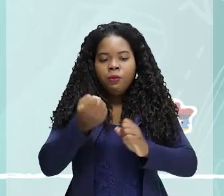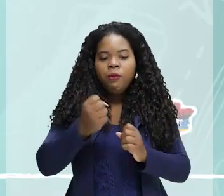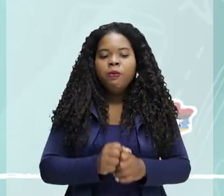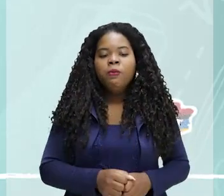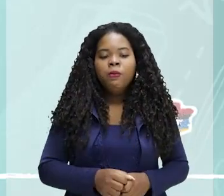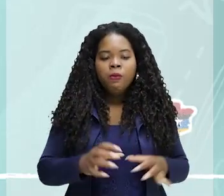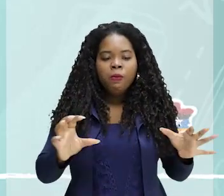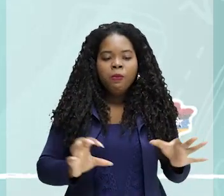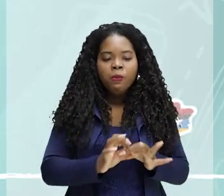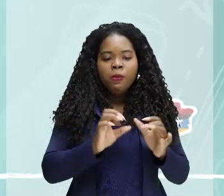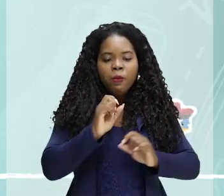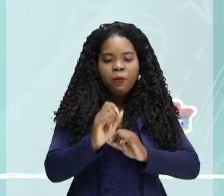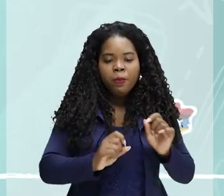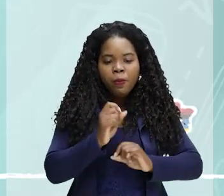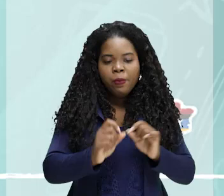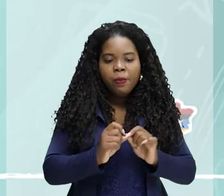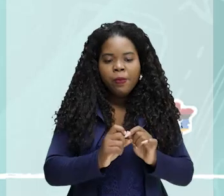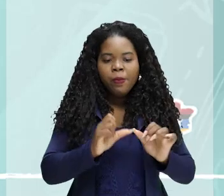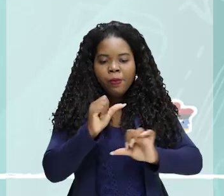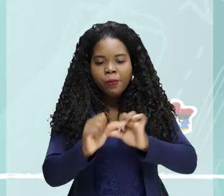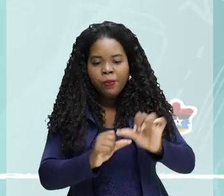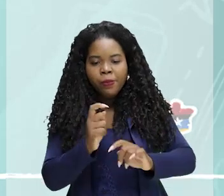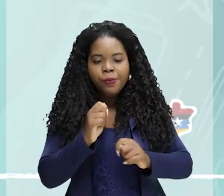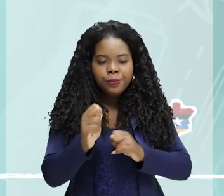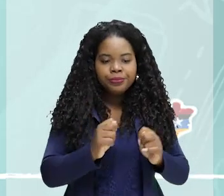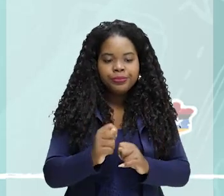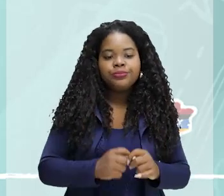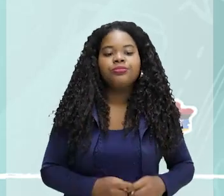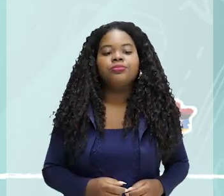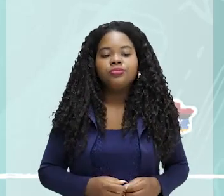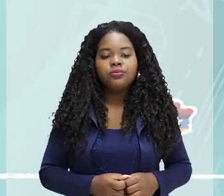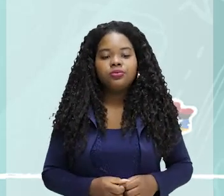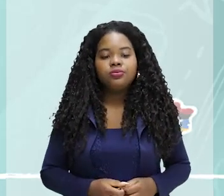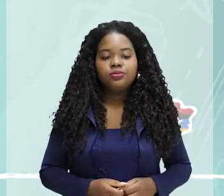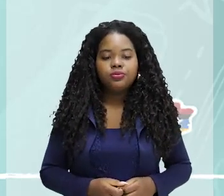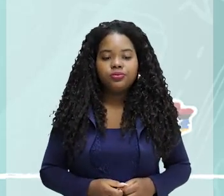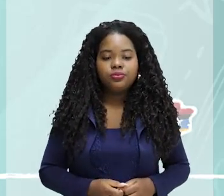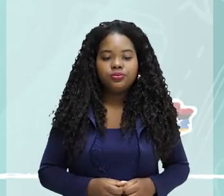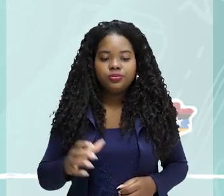diretamente ligada a isso daí. Houve